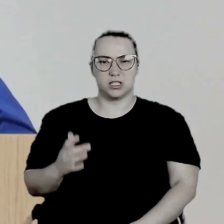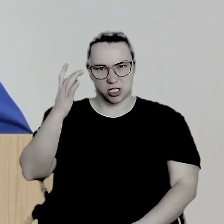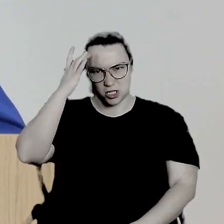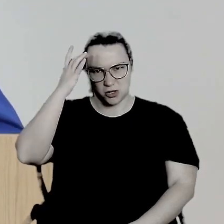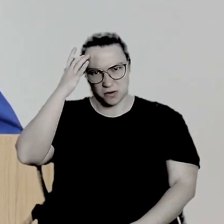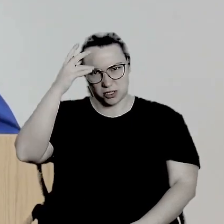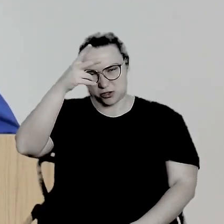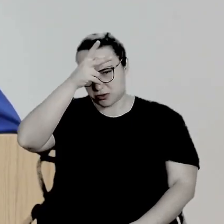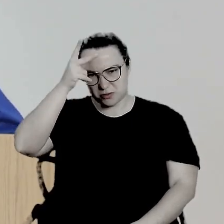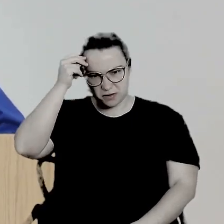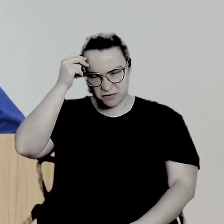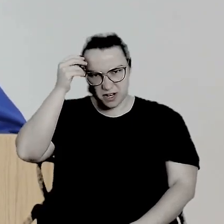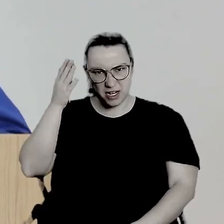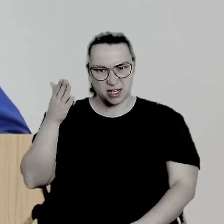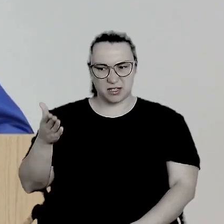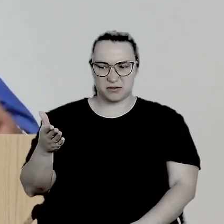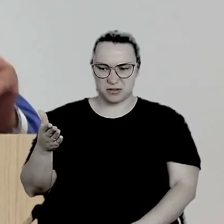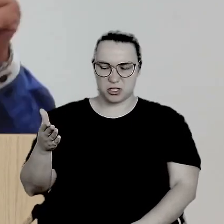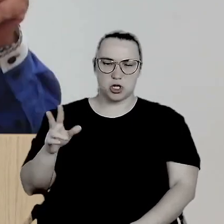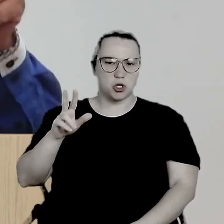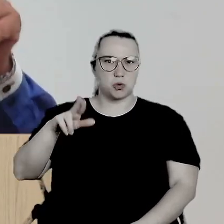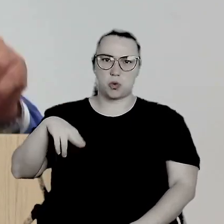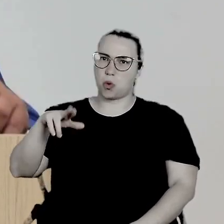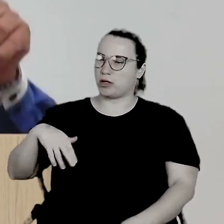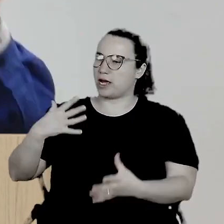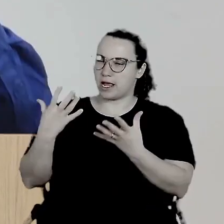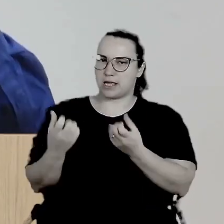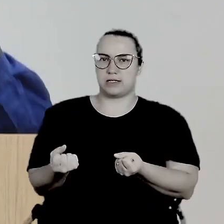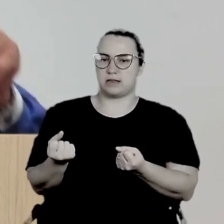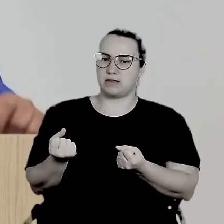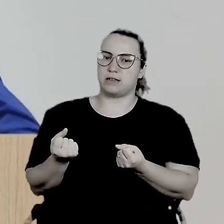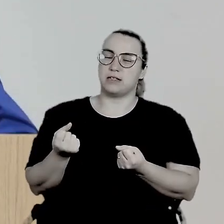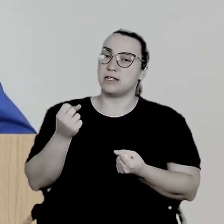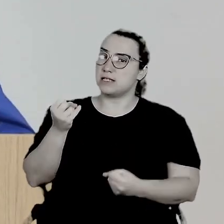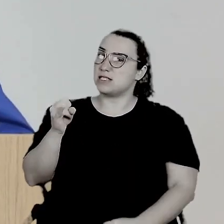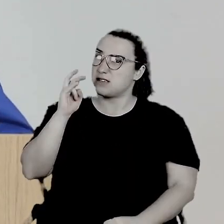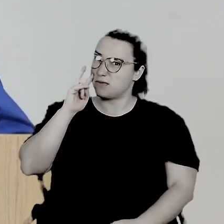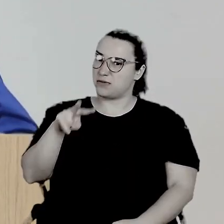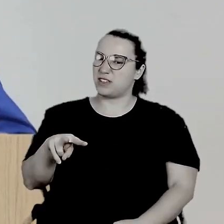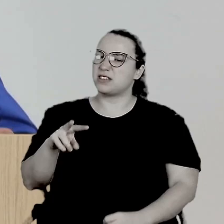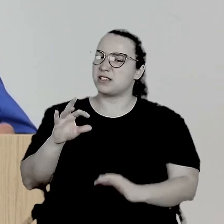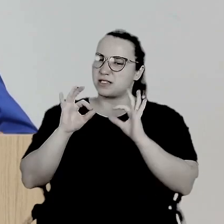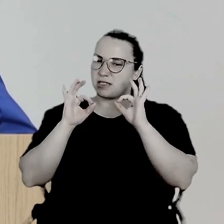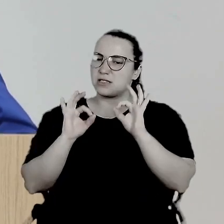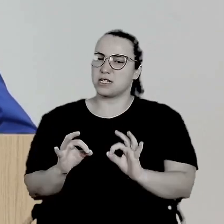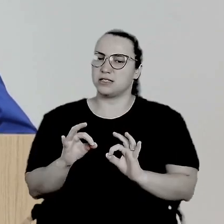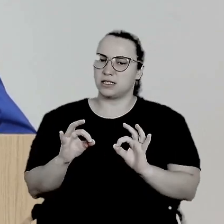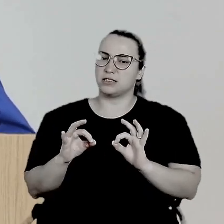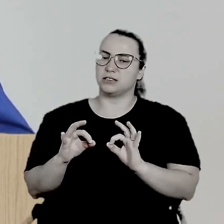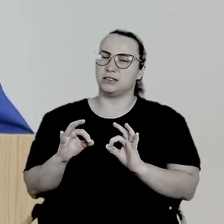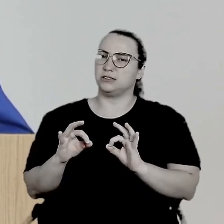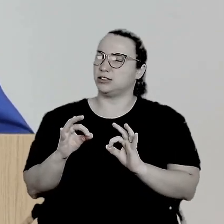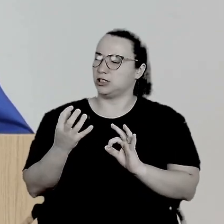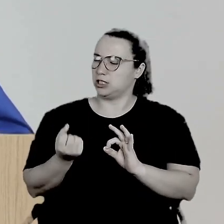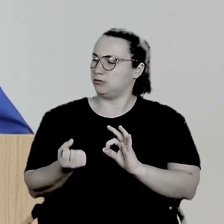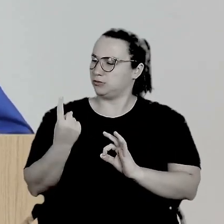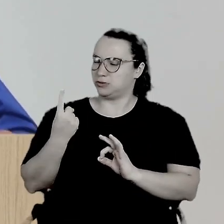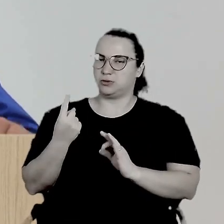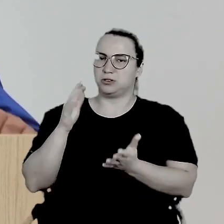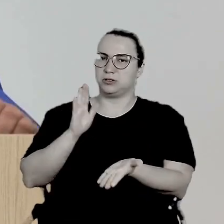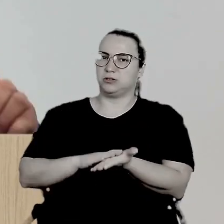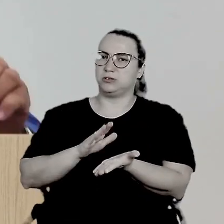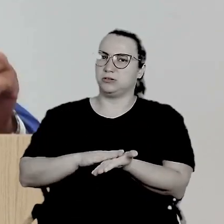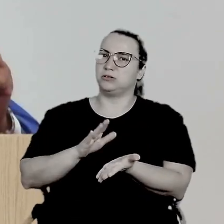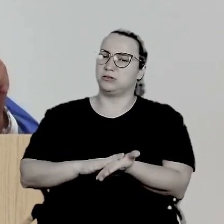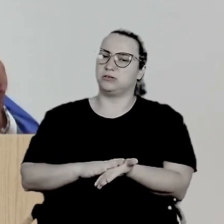jamais aceitaria uma situação dessa. Se ele visse, com certeza ele ia estar indignado, cobrando. O